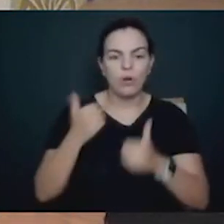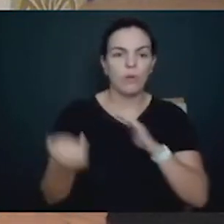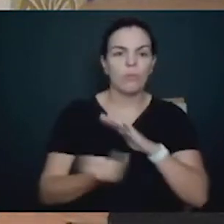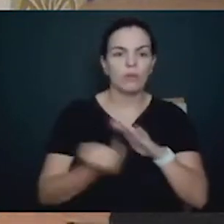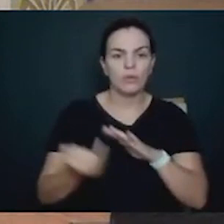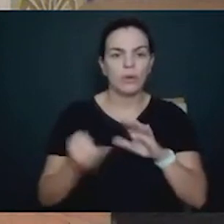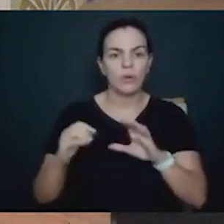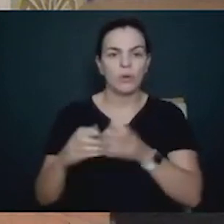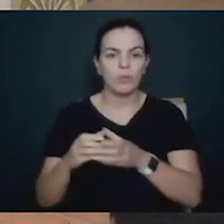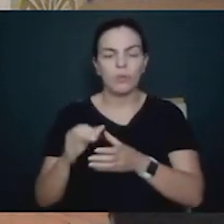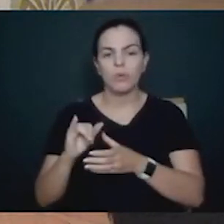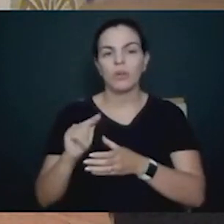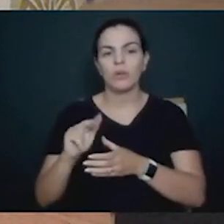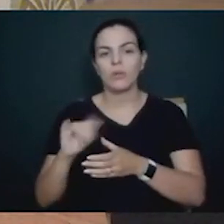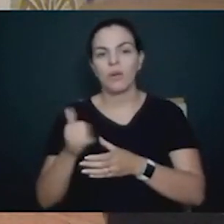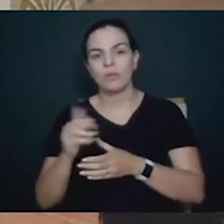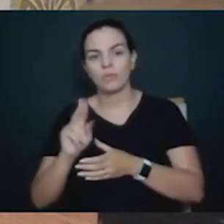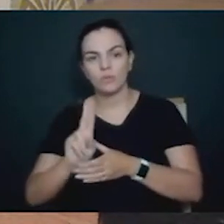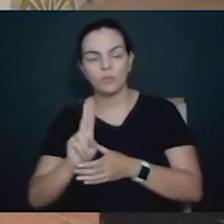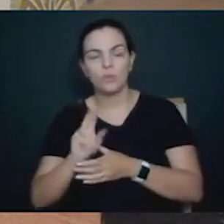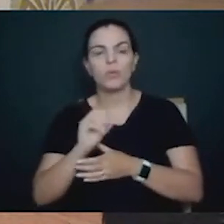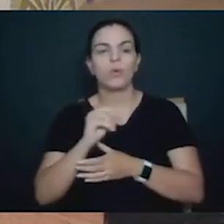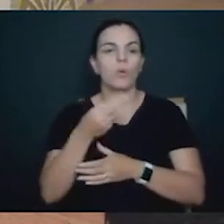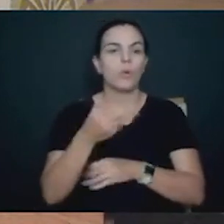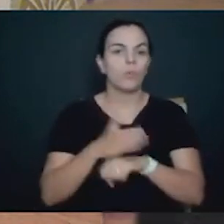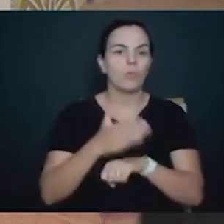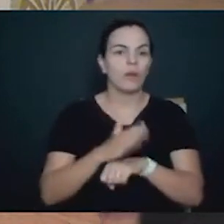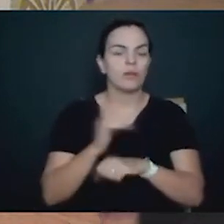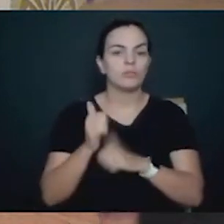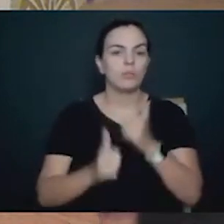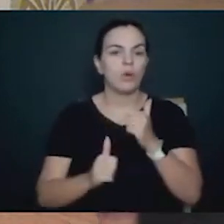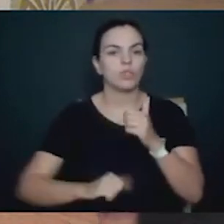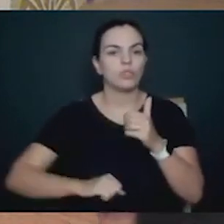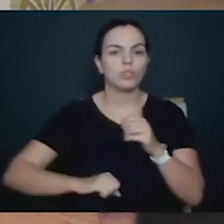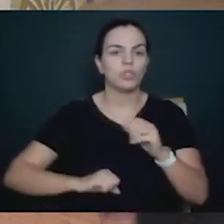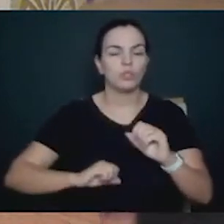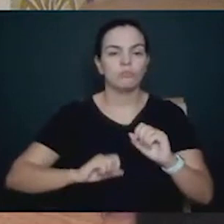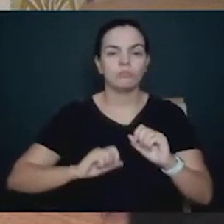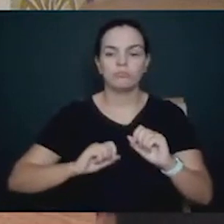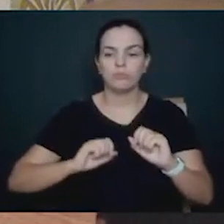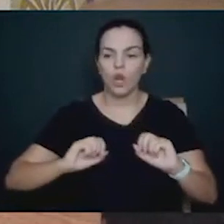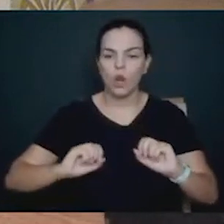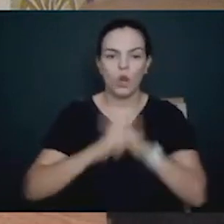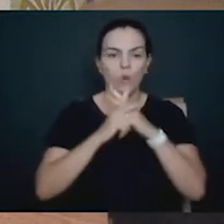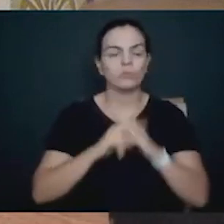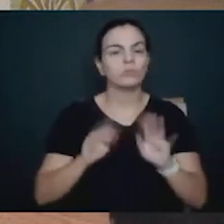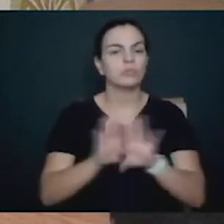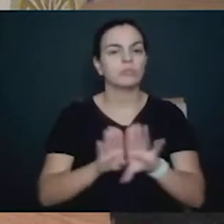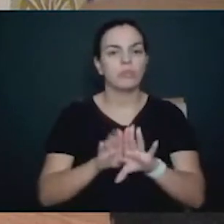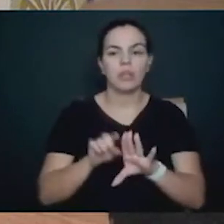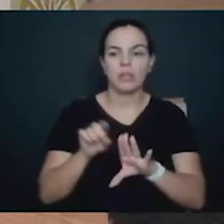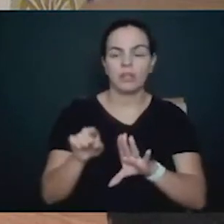do vereador Sidney Toaldo, ou então numa prática esportiva de uma luta, onde o vereador João das Cinco Irmãos também milita bastante, pode ser feito